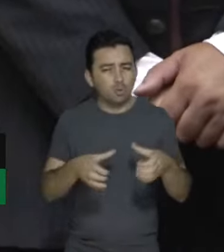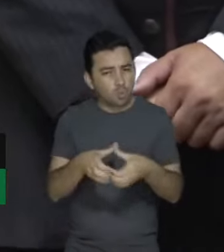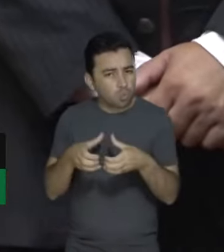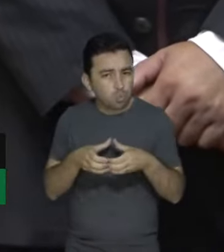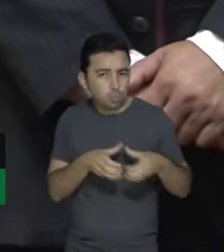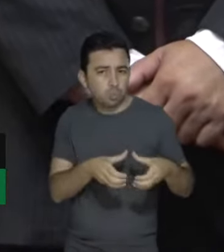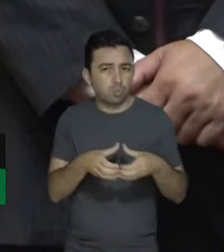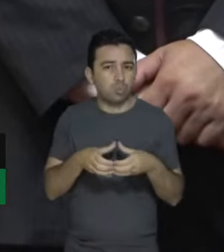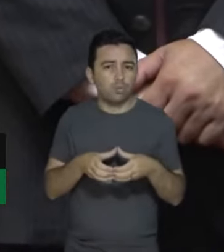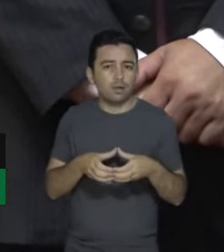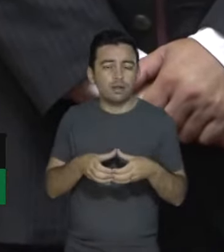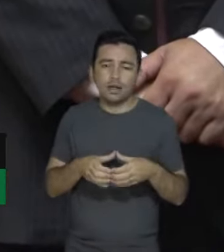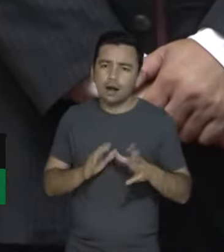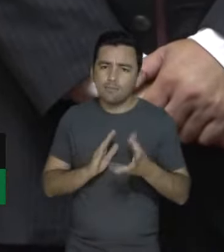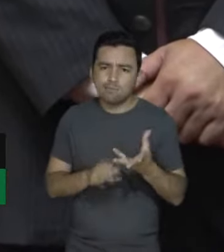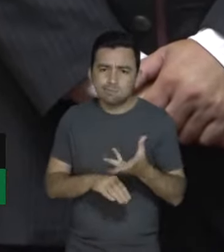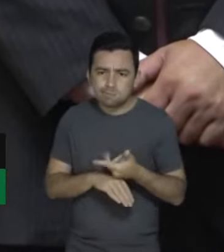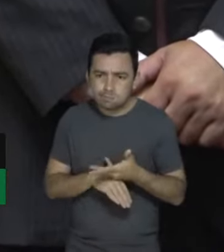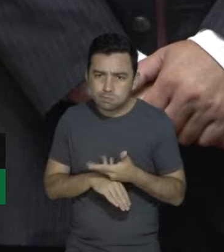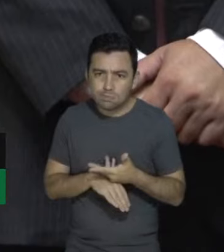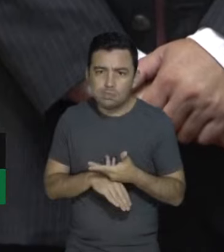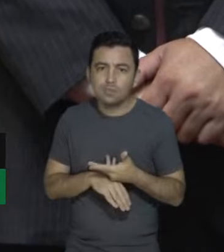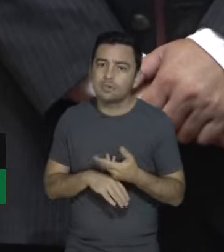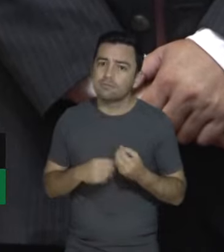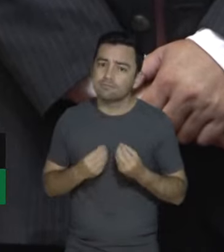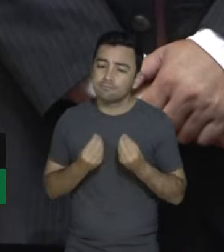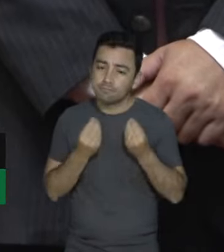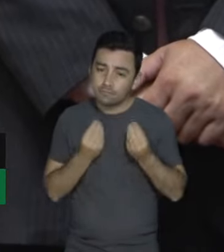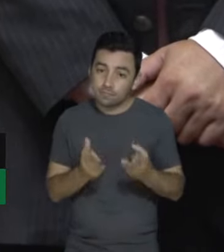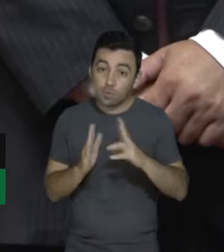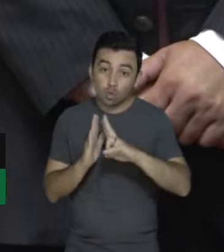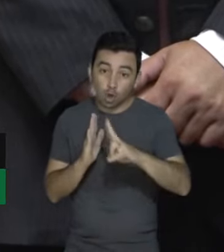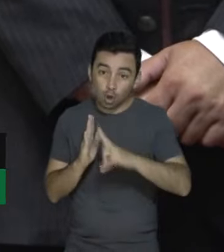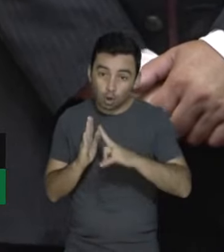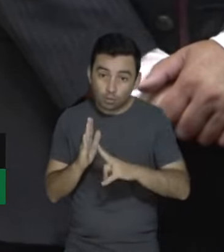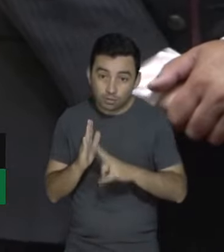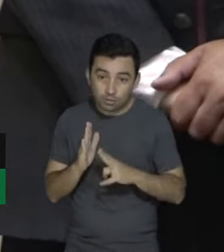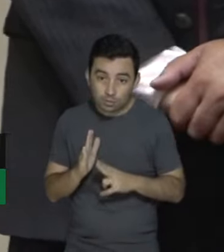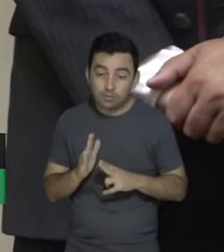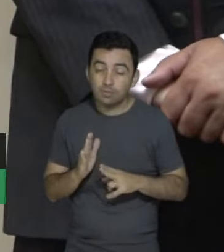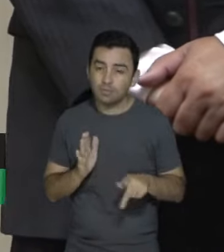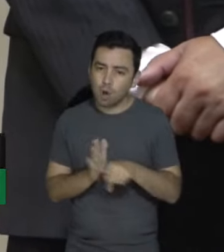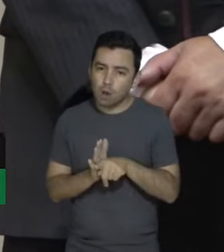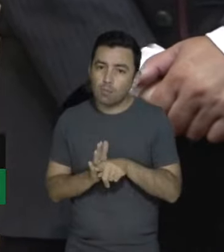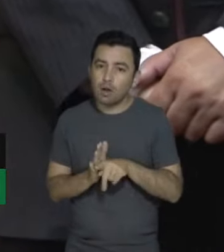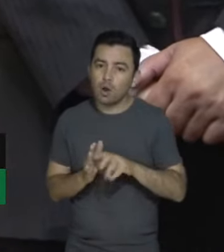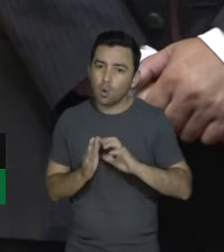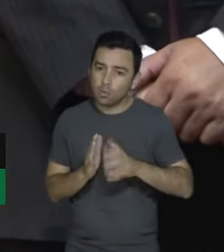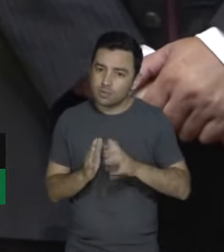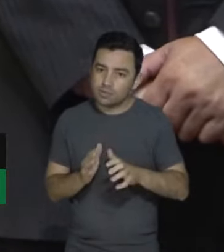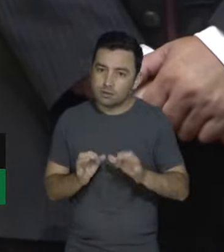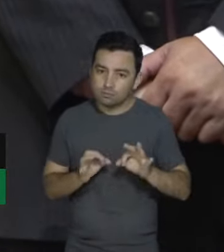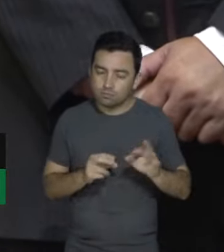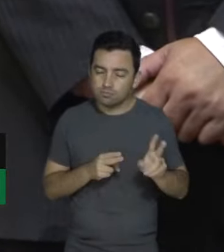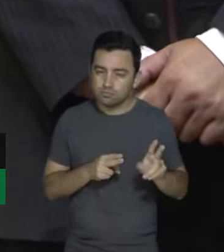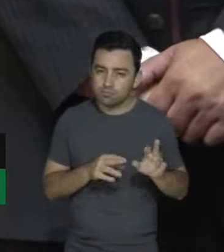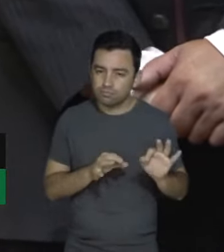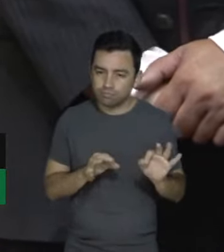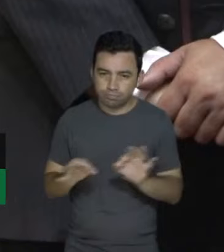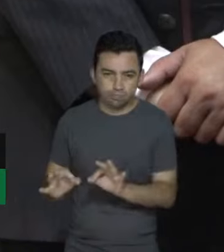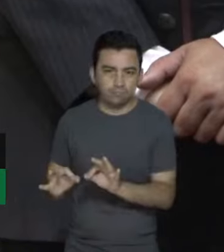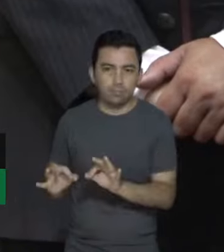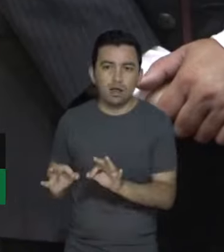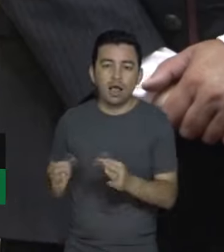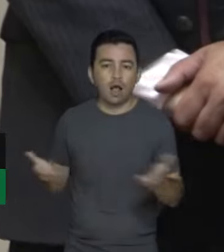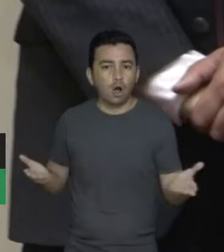pela celeridade no oferecimento dos nomes que irão compor todas as nossas comissões permanentes nós conseguimos com isso